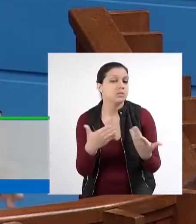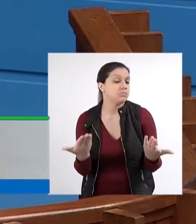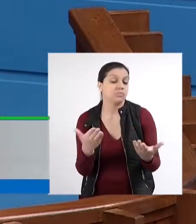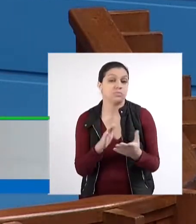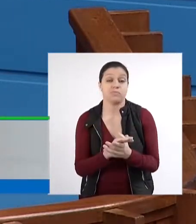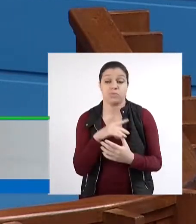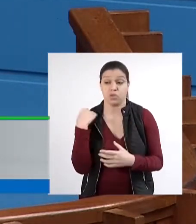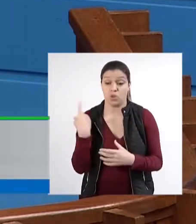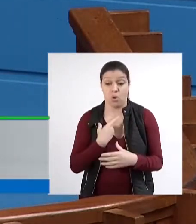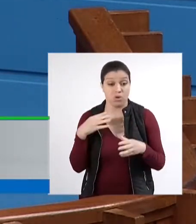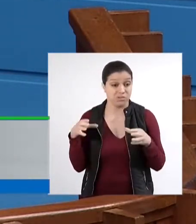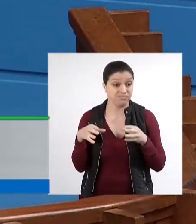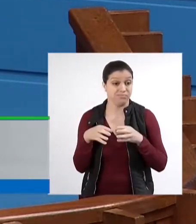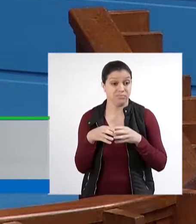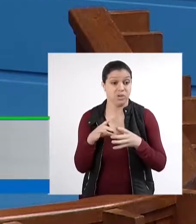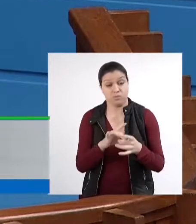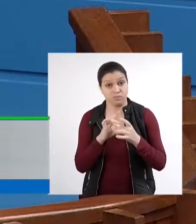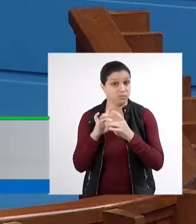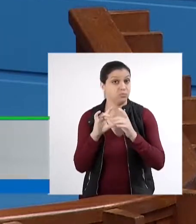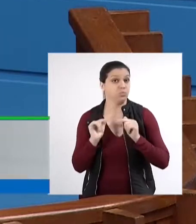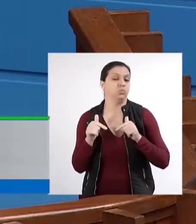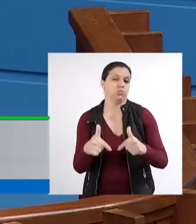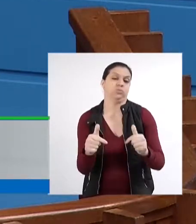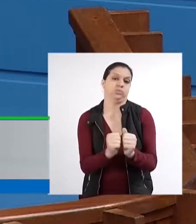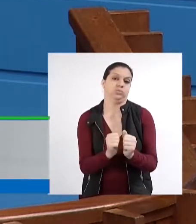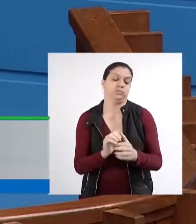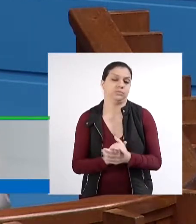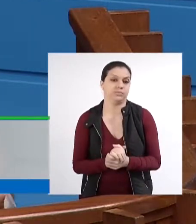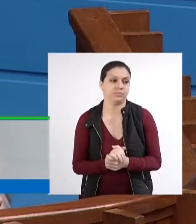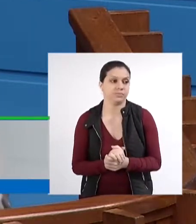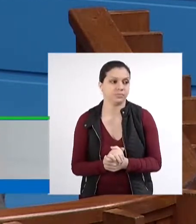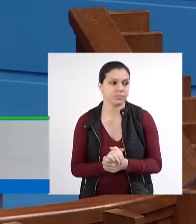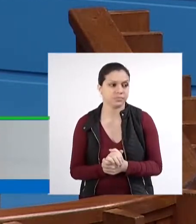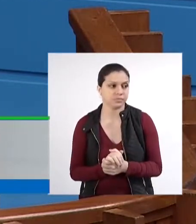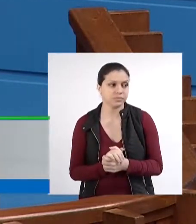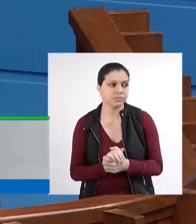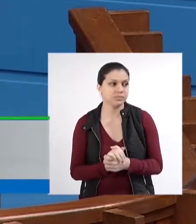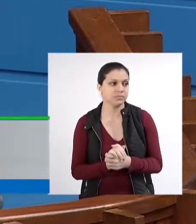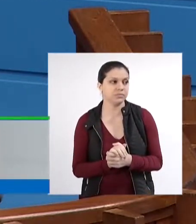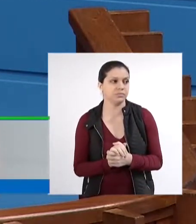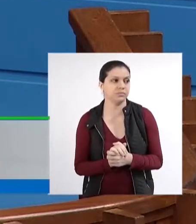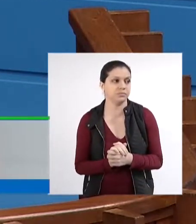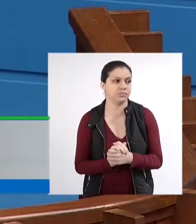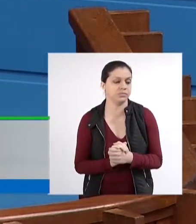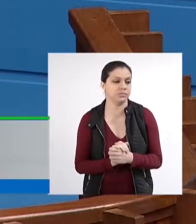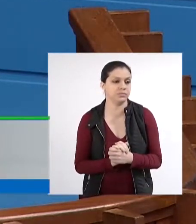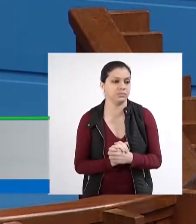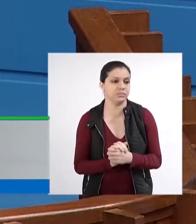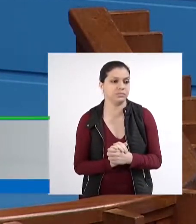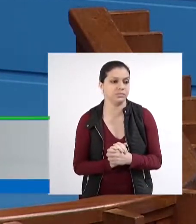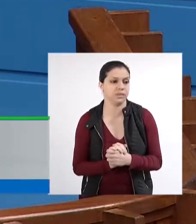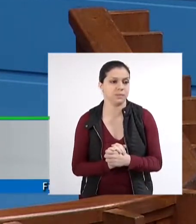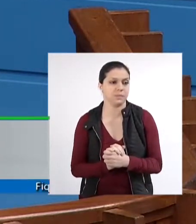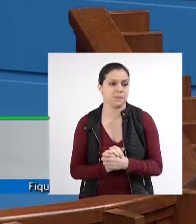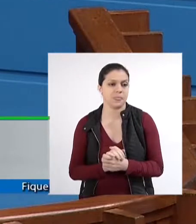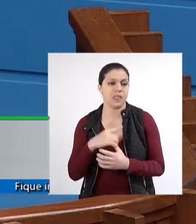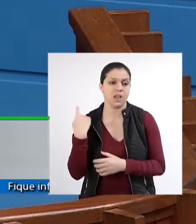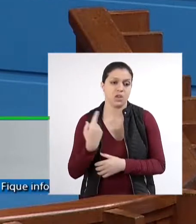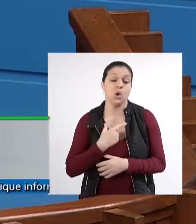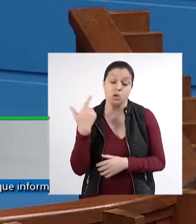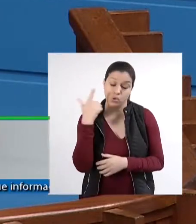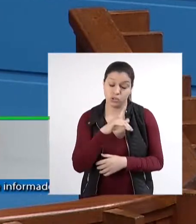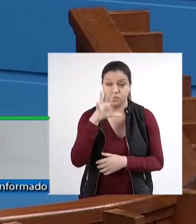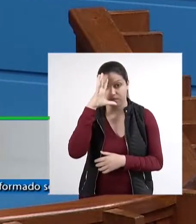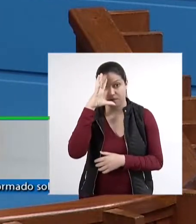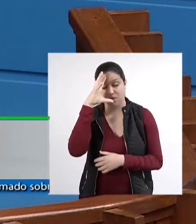Nós teríamos, sim, uma ação conjunta, e o impacto seria muito maior, porque nós teríamos a resolutividade